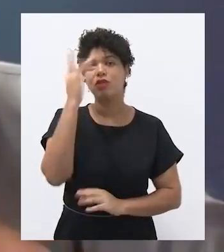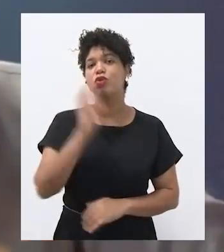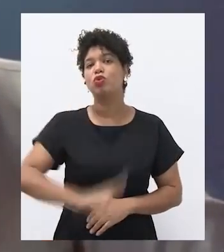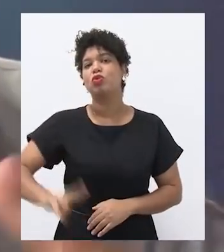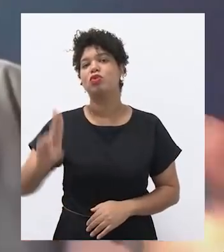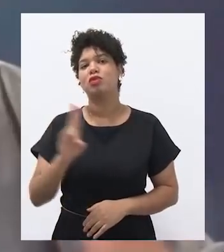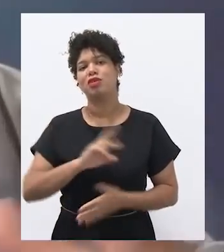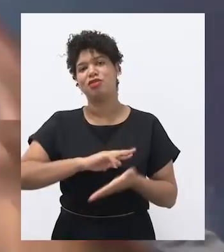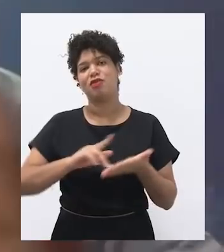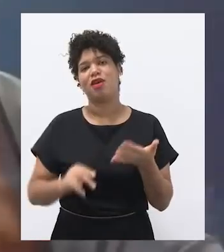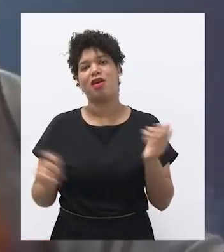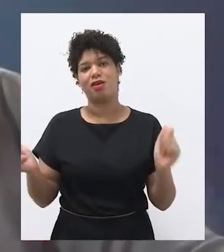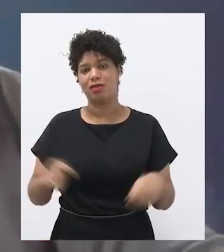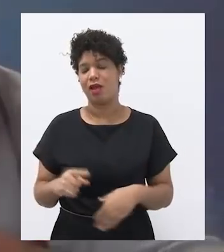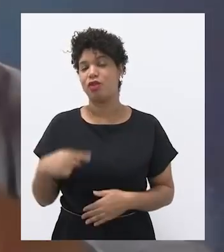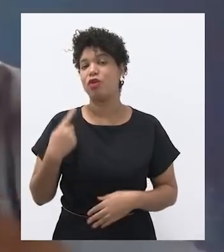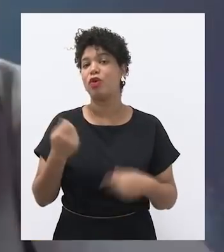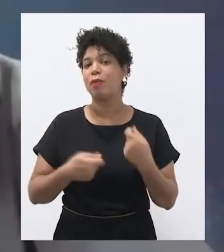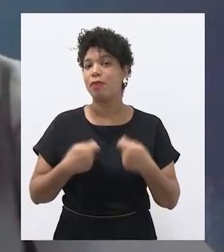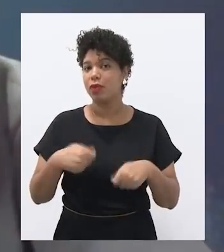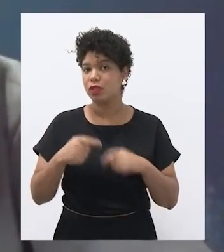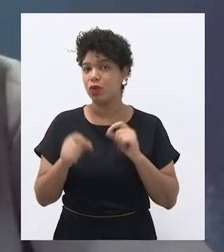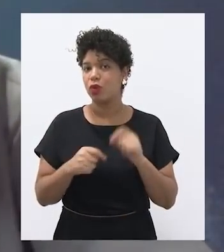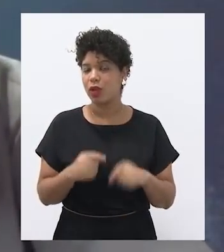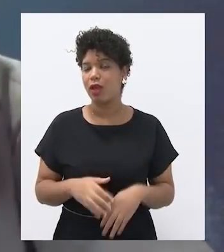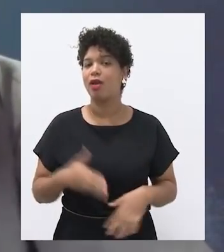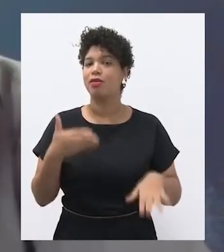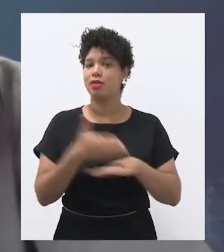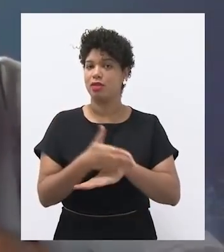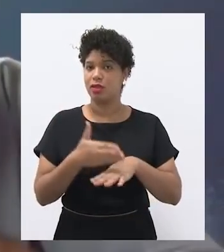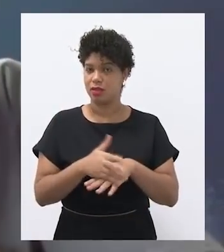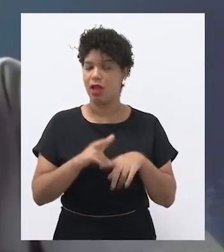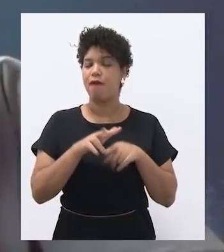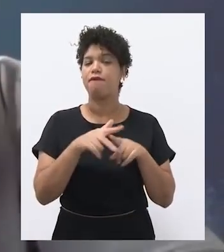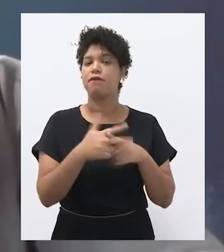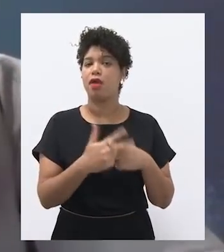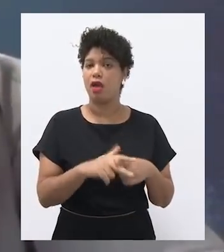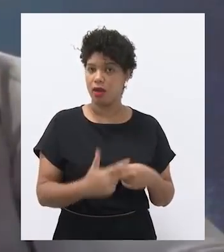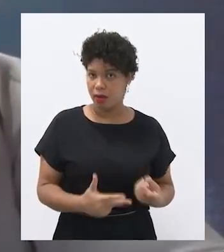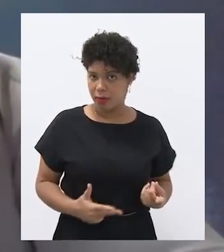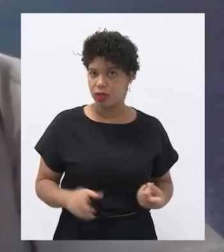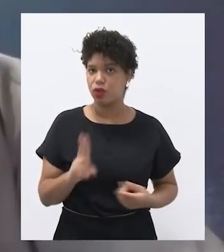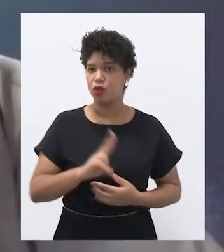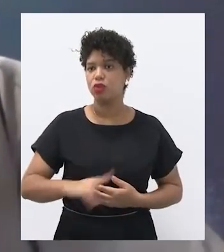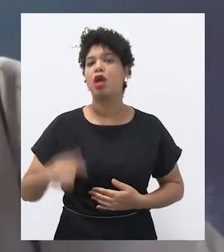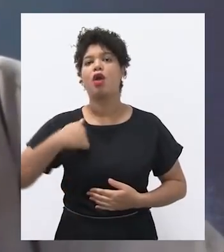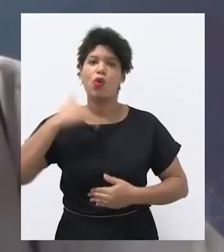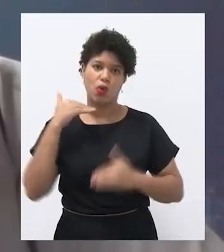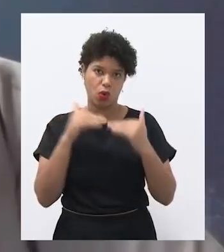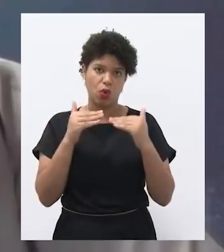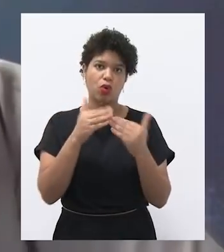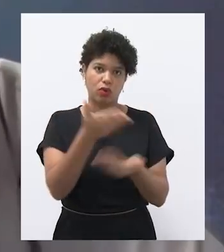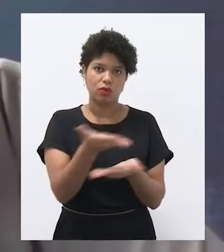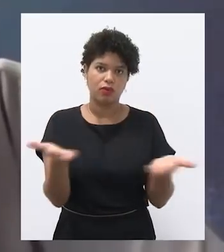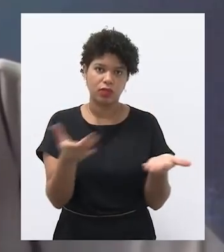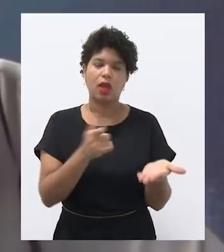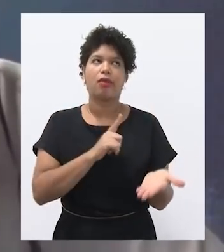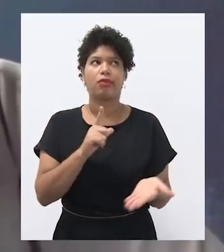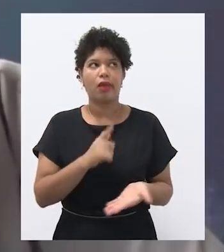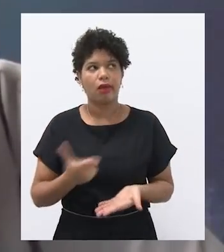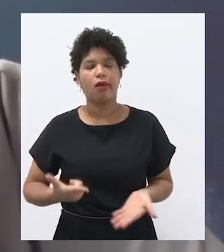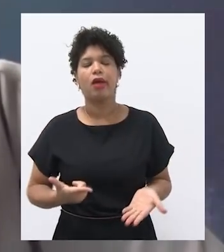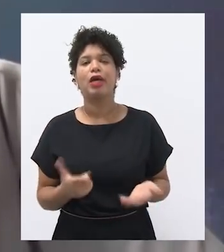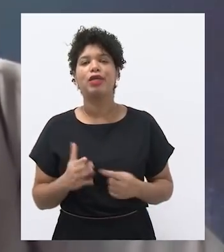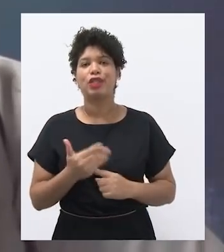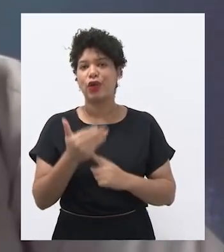recursos. E aí a gente vai ter que ter o acesso à ferramenta, a implementação dessa ferramenta, que eu concordo com você, que a tecnologia é a